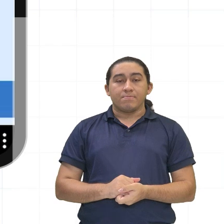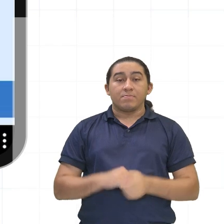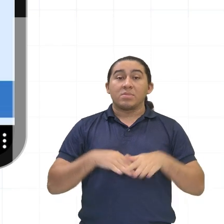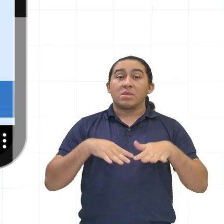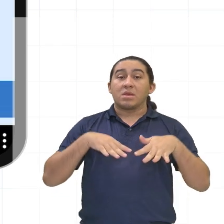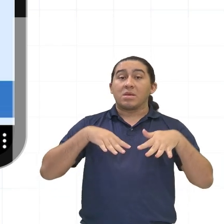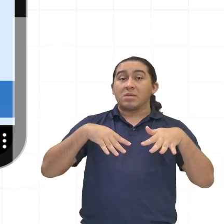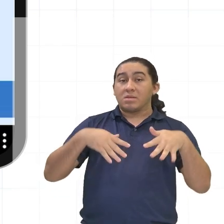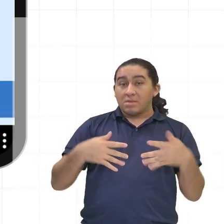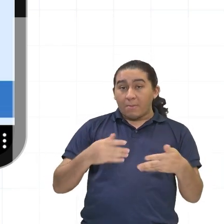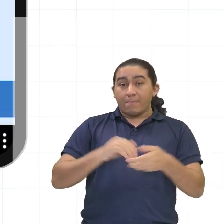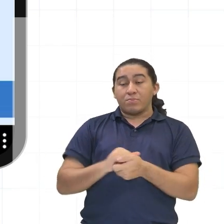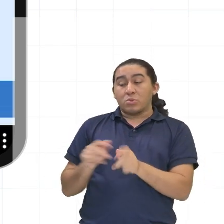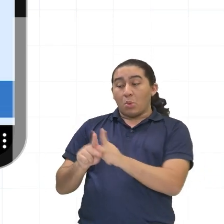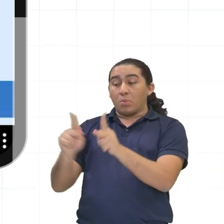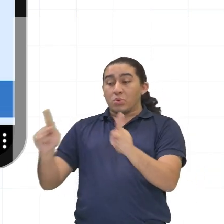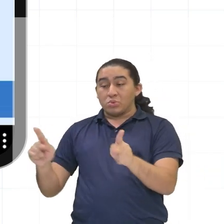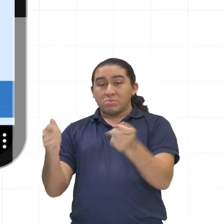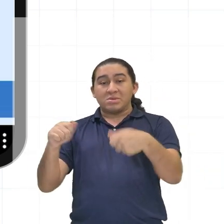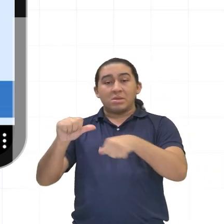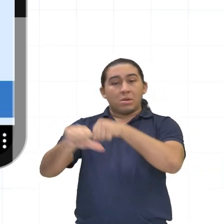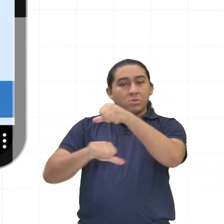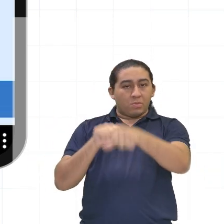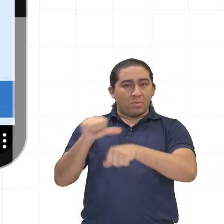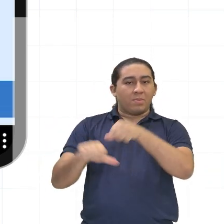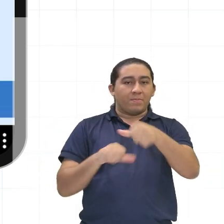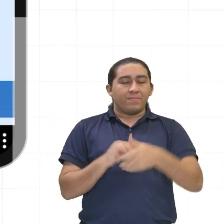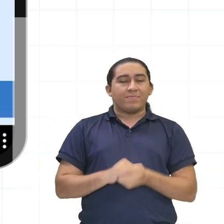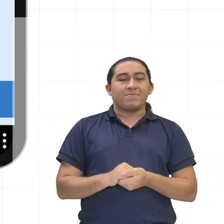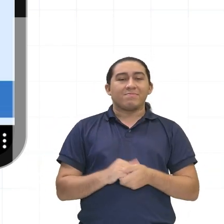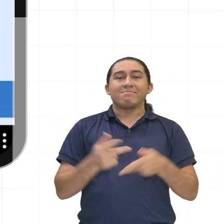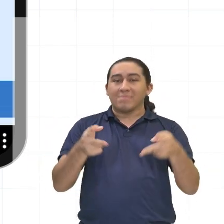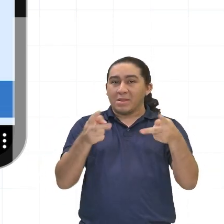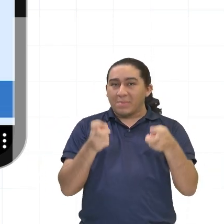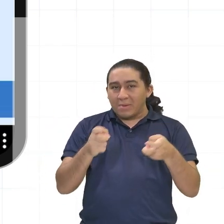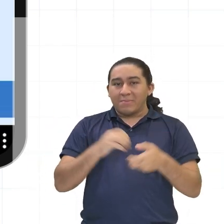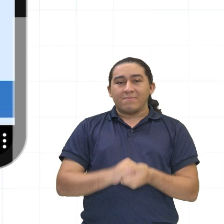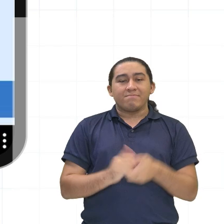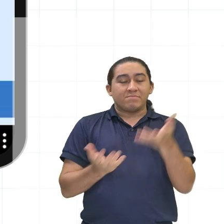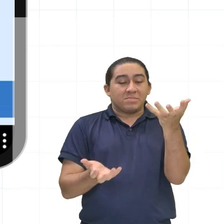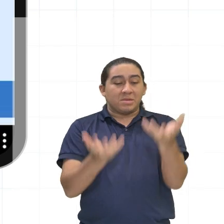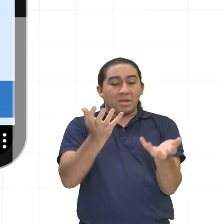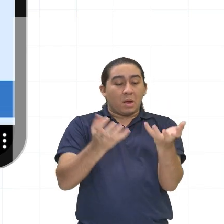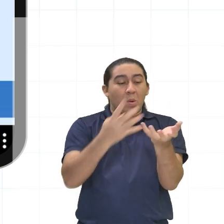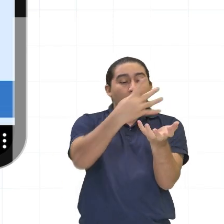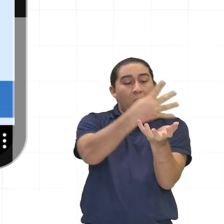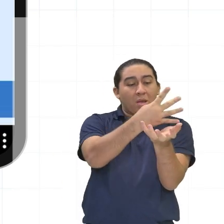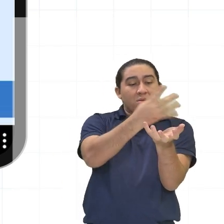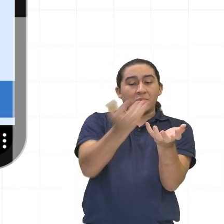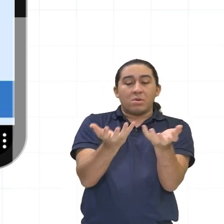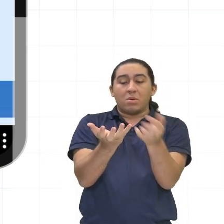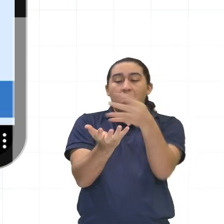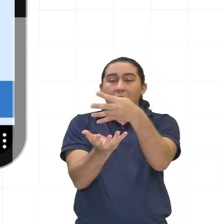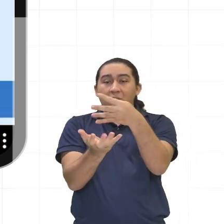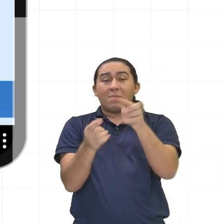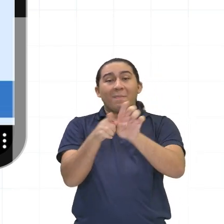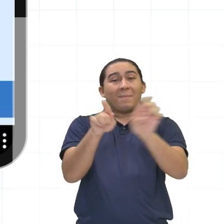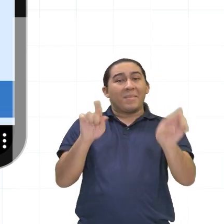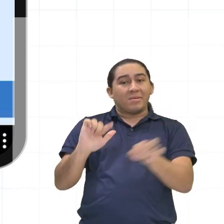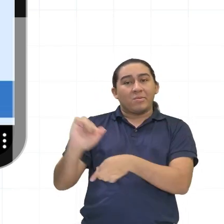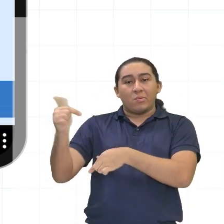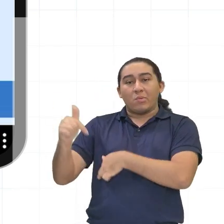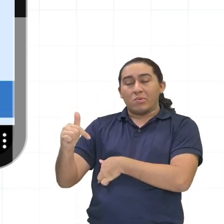no produto, eu tenho que mudar de 1 para 2. Olha aí, balanceou, né? Mas agora, no oxigênio, eu